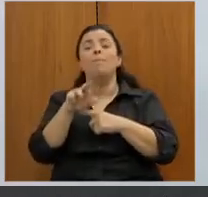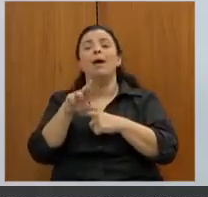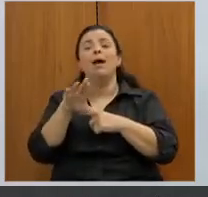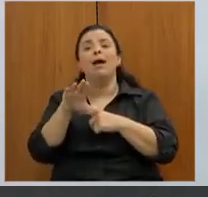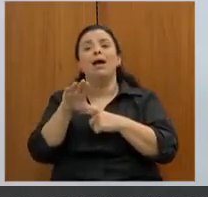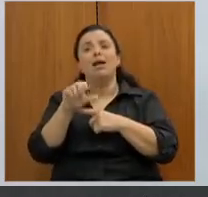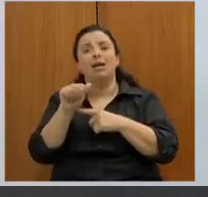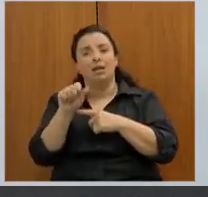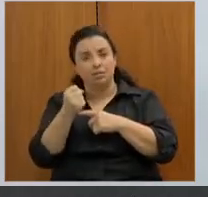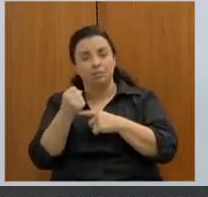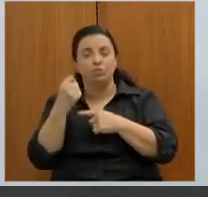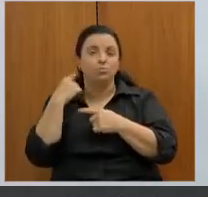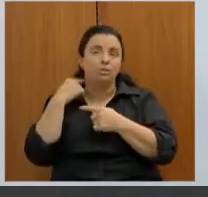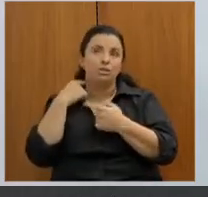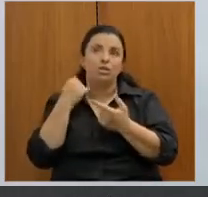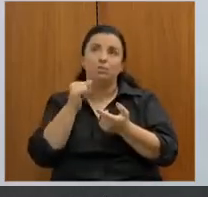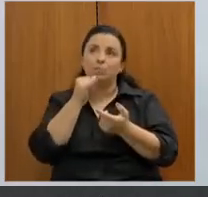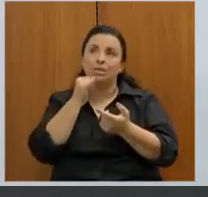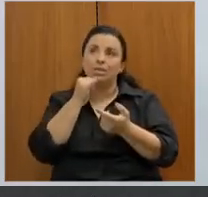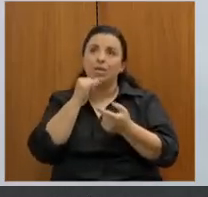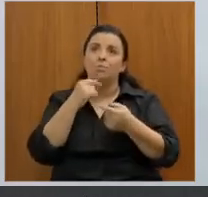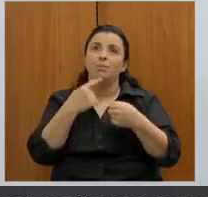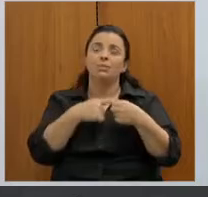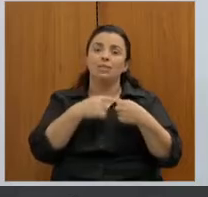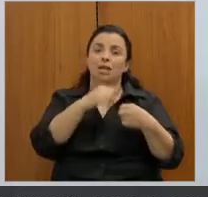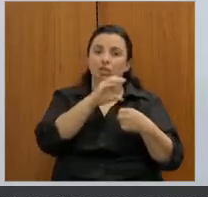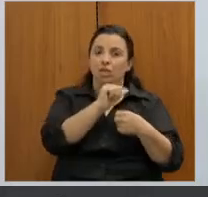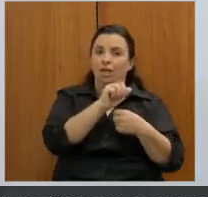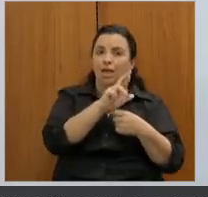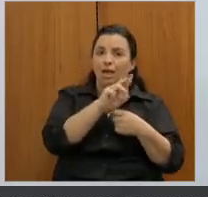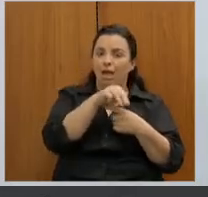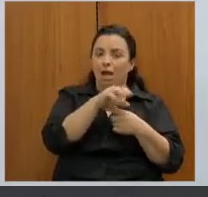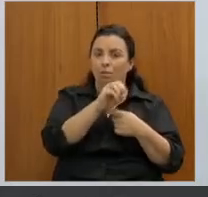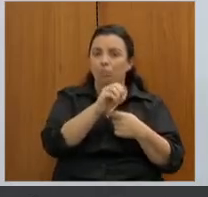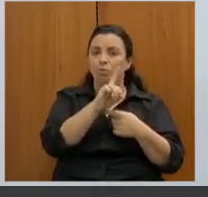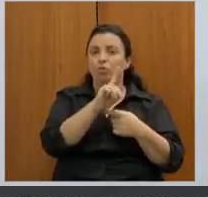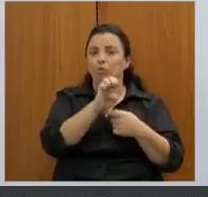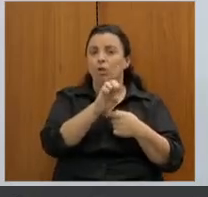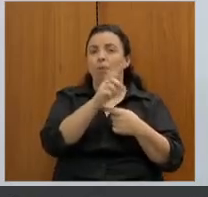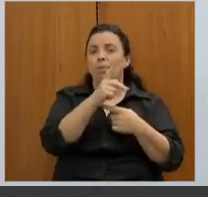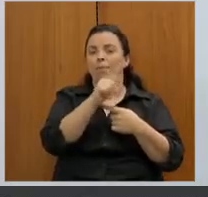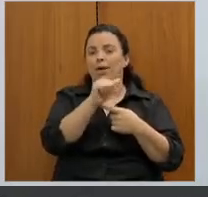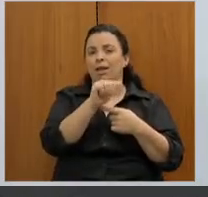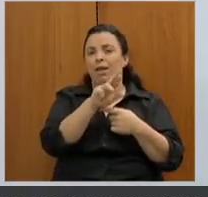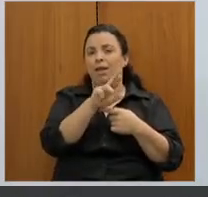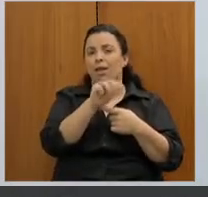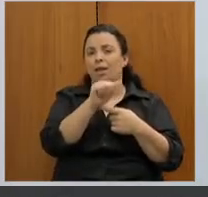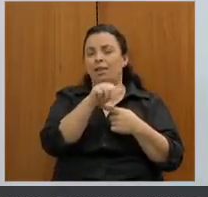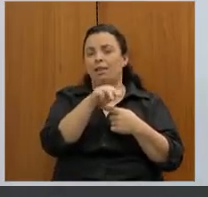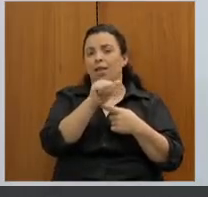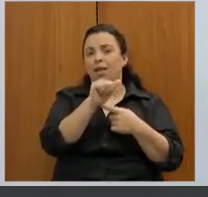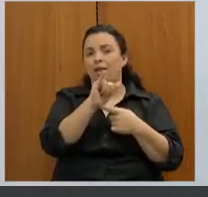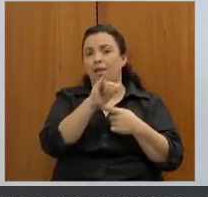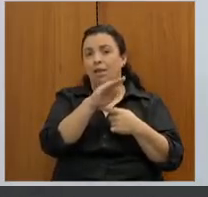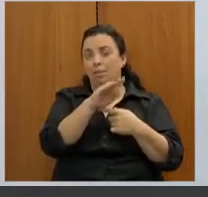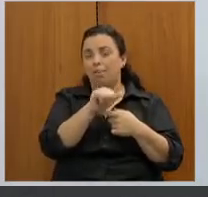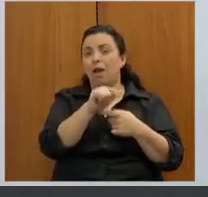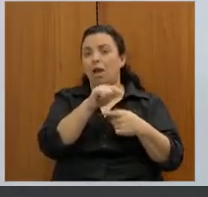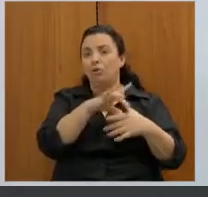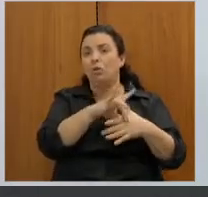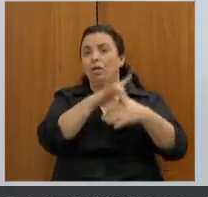Carmo do Paranaíba quem está à frente aqui é um Juiz de Direito Dr Denes Marcos Vieira